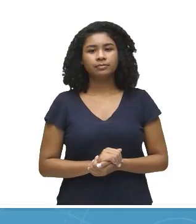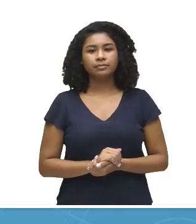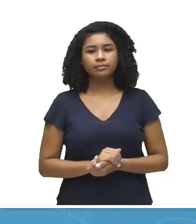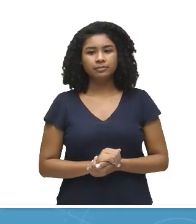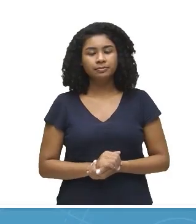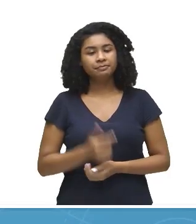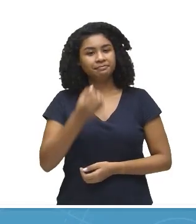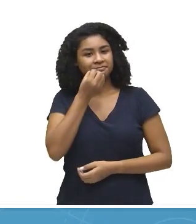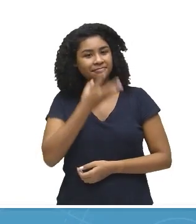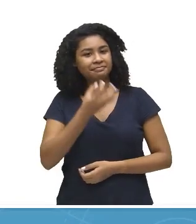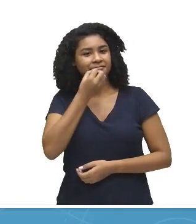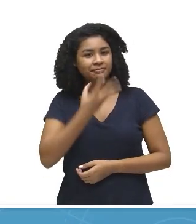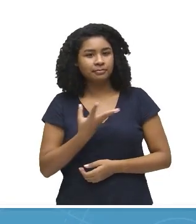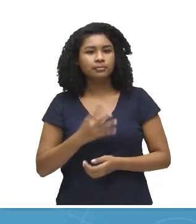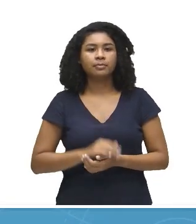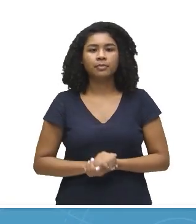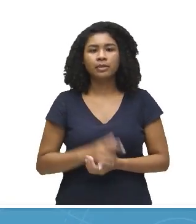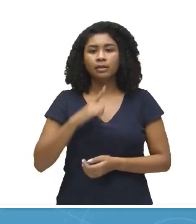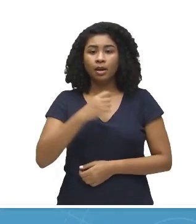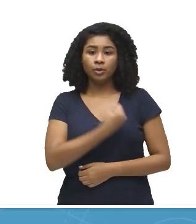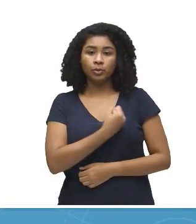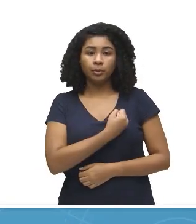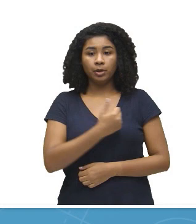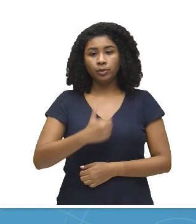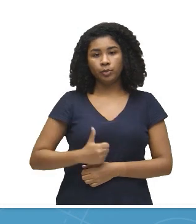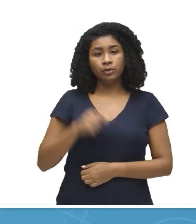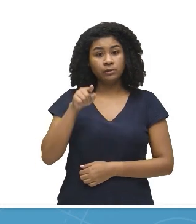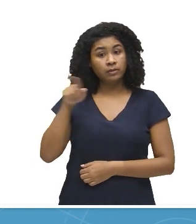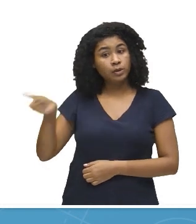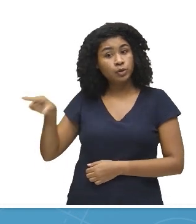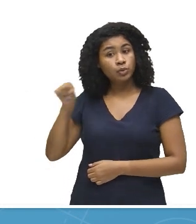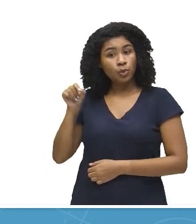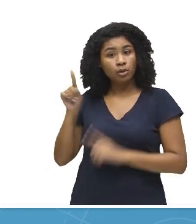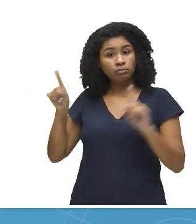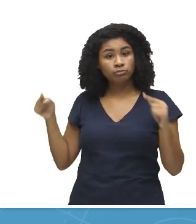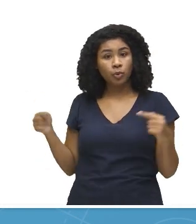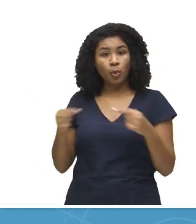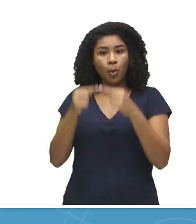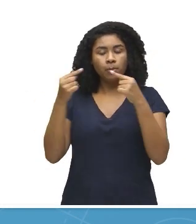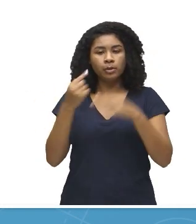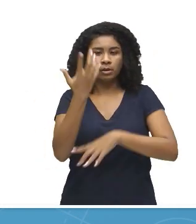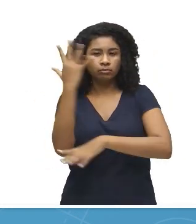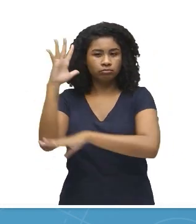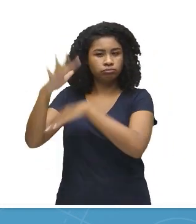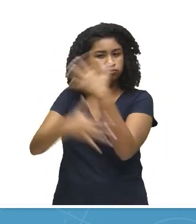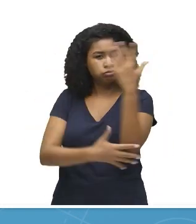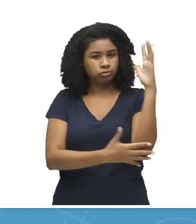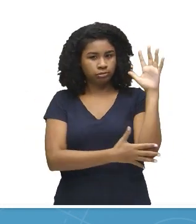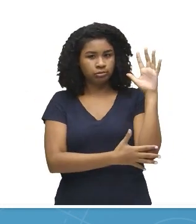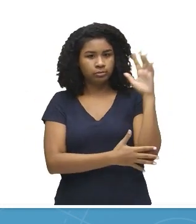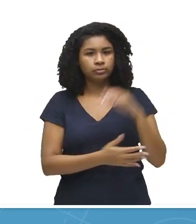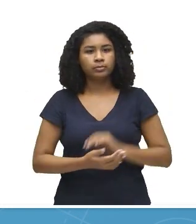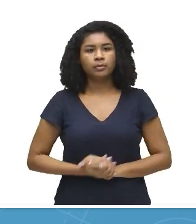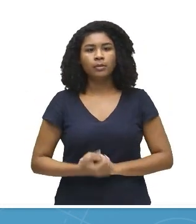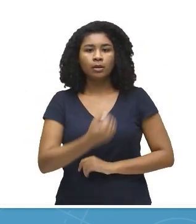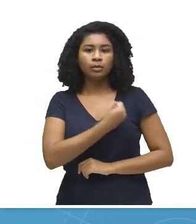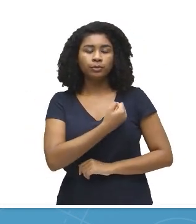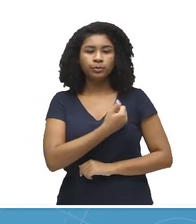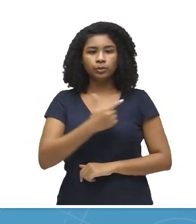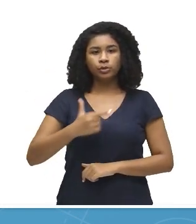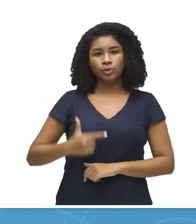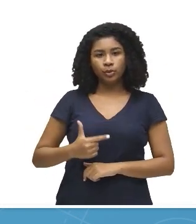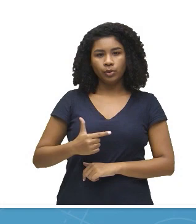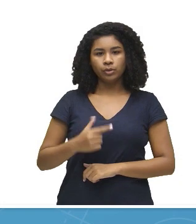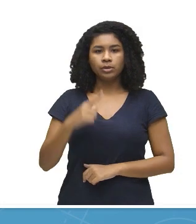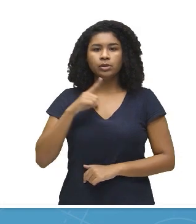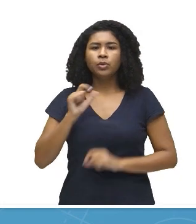Muito bem, então temos aí na primeira questão, você vai marcar a alternativa que melhor descreve o meio ambiente. Na segunda questão,